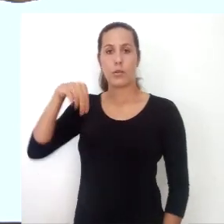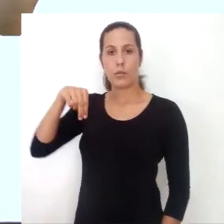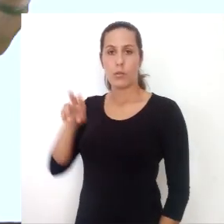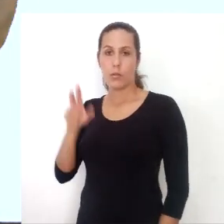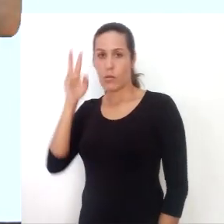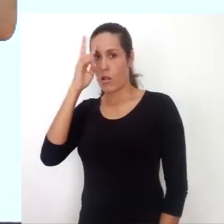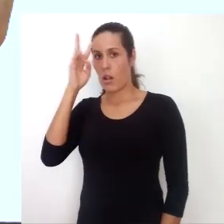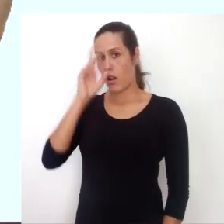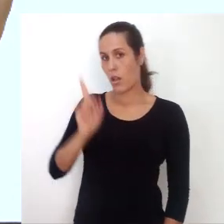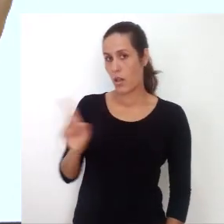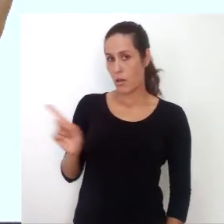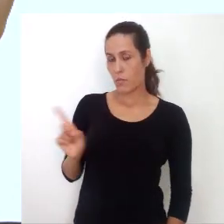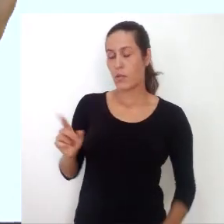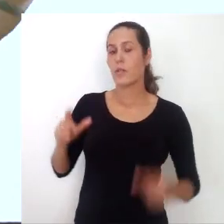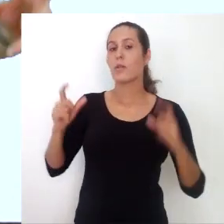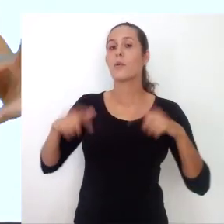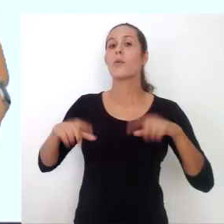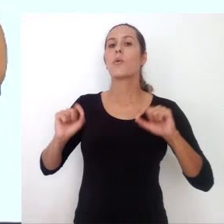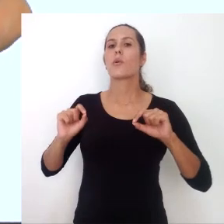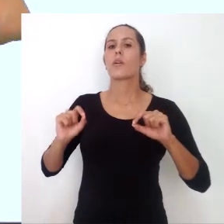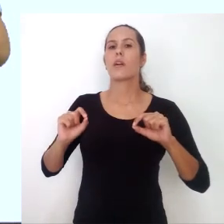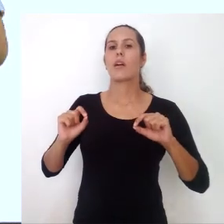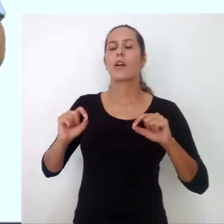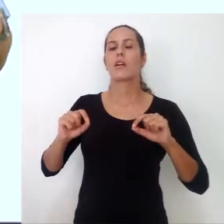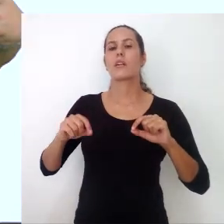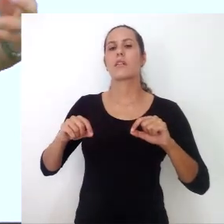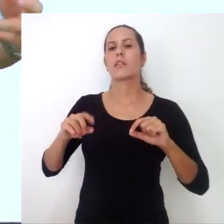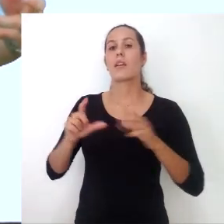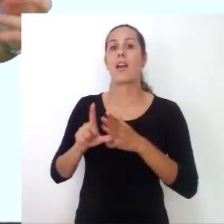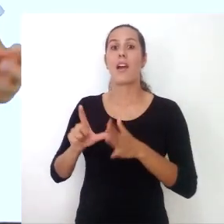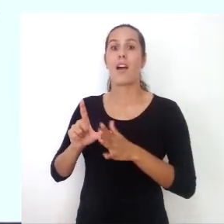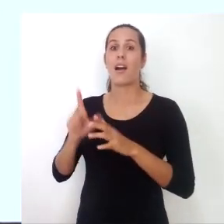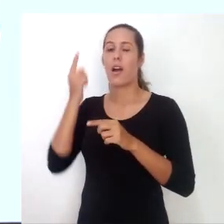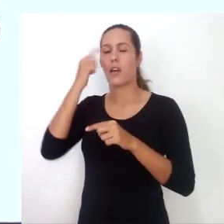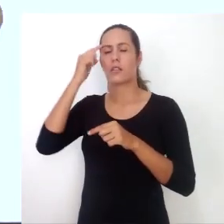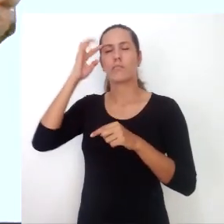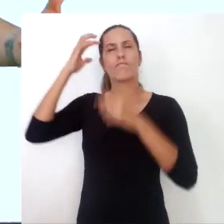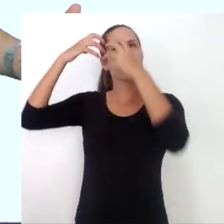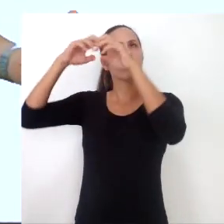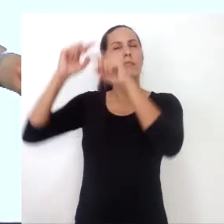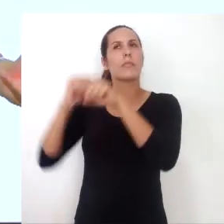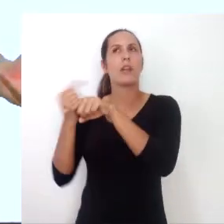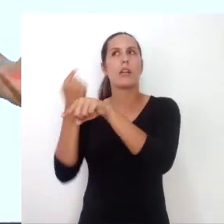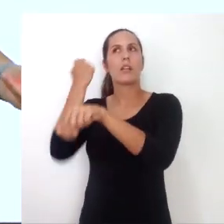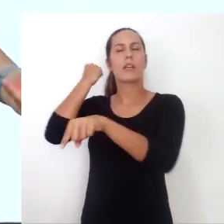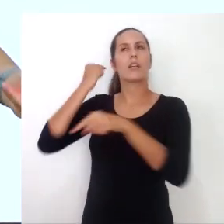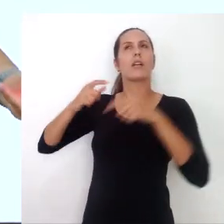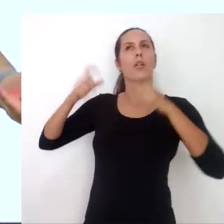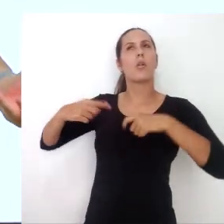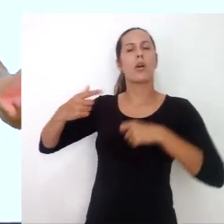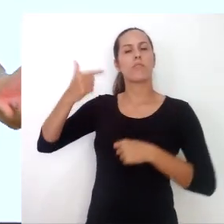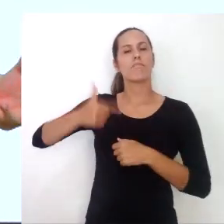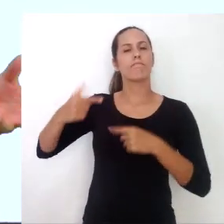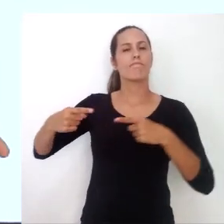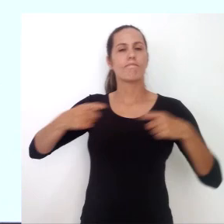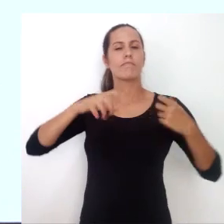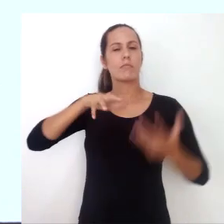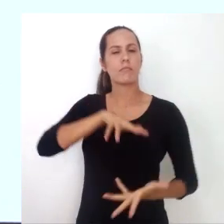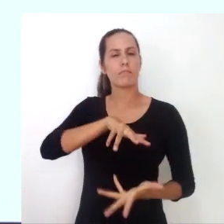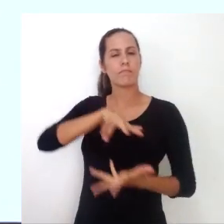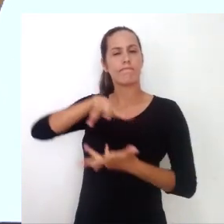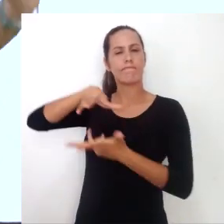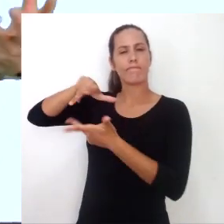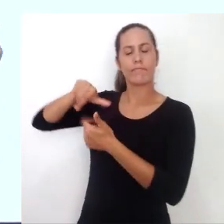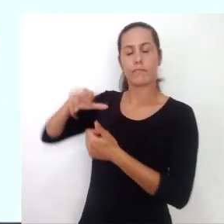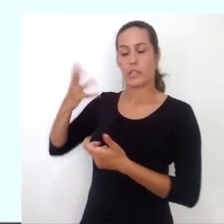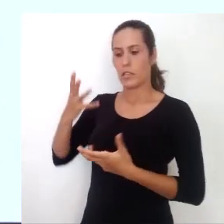aliás, que foi preciso, a questão da barbárie, ver a barbárie que houve na Segunda Guerra Mundial, para